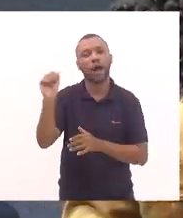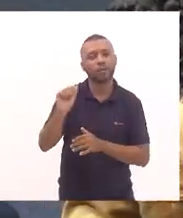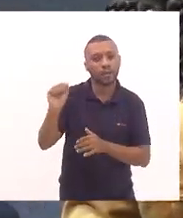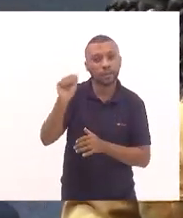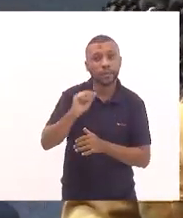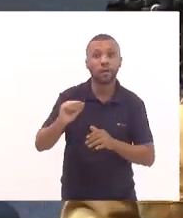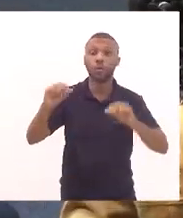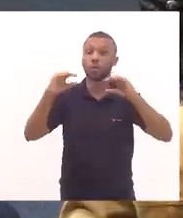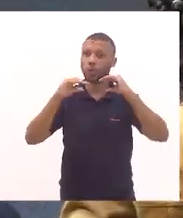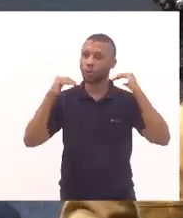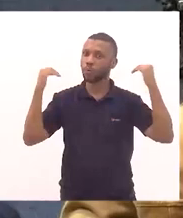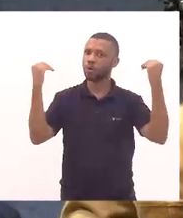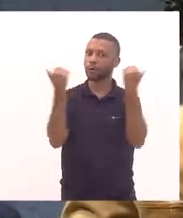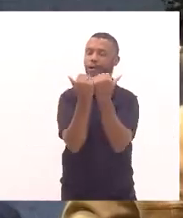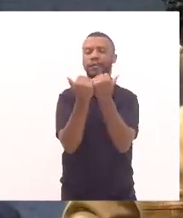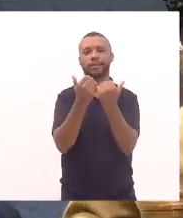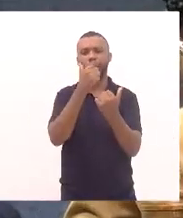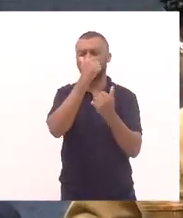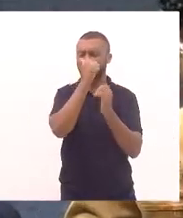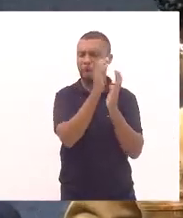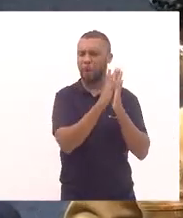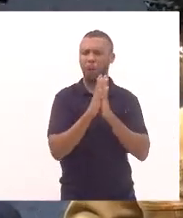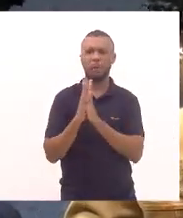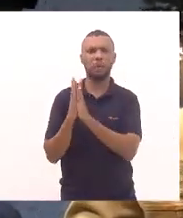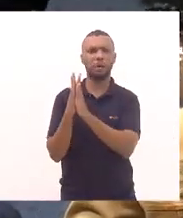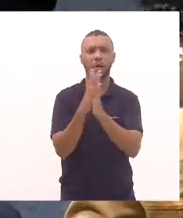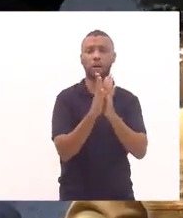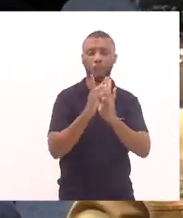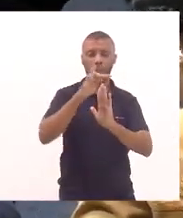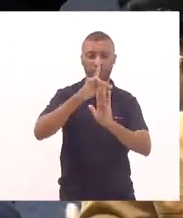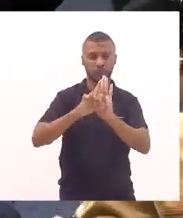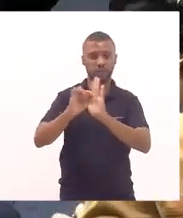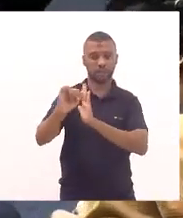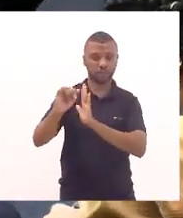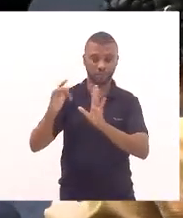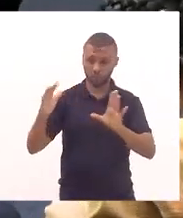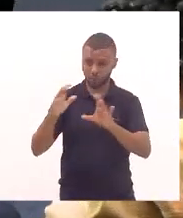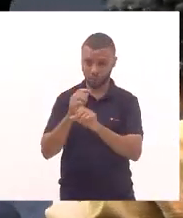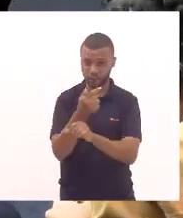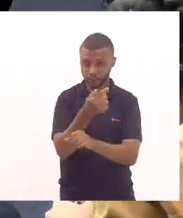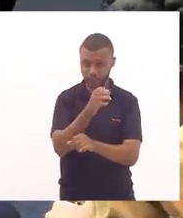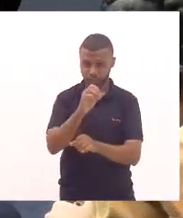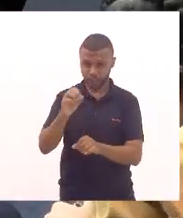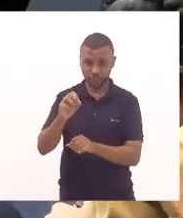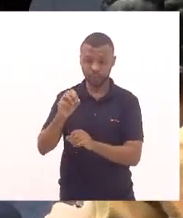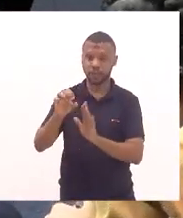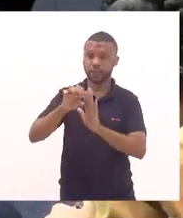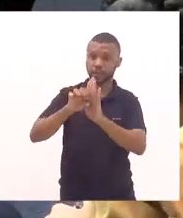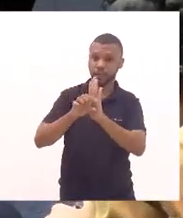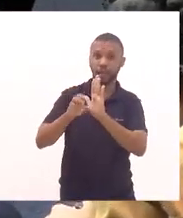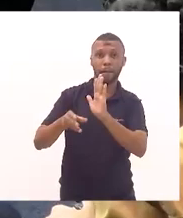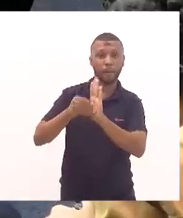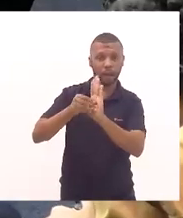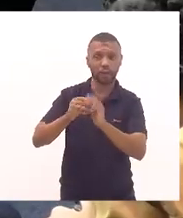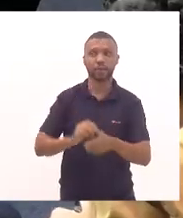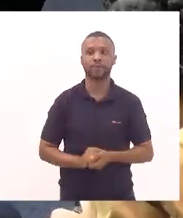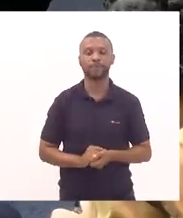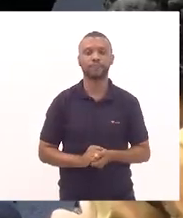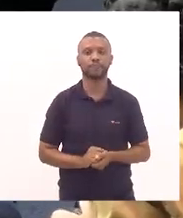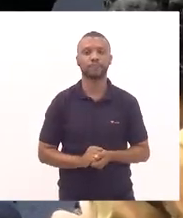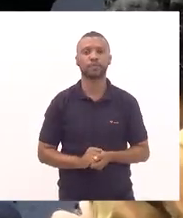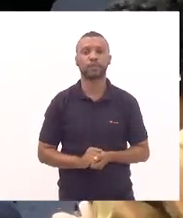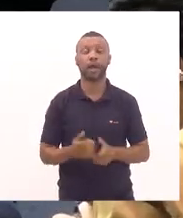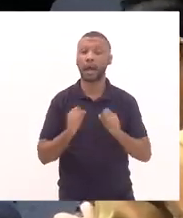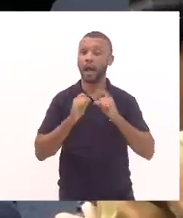galerias lotadas. Um projeto de mais de 700 emendas. O Parlamento